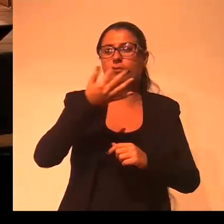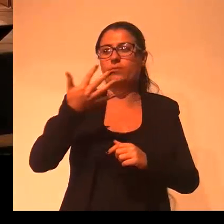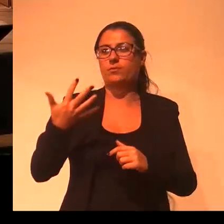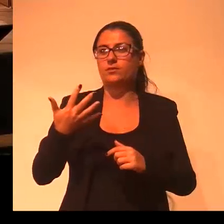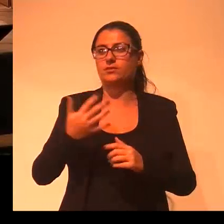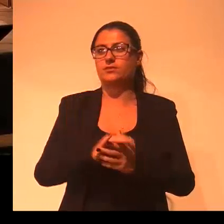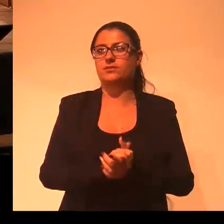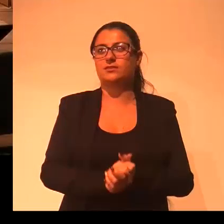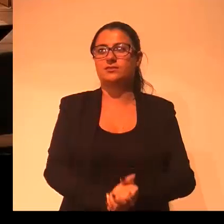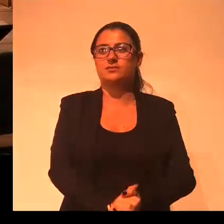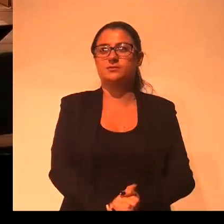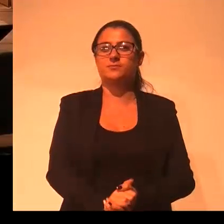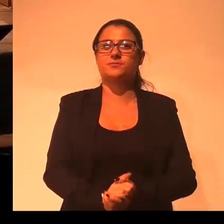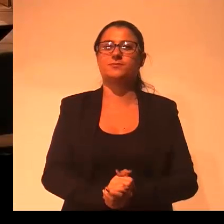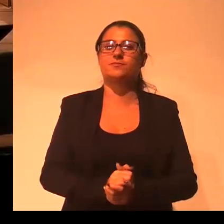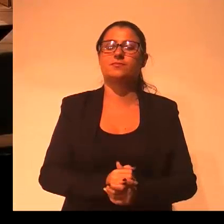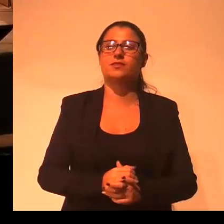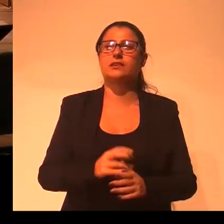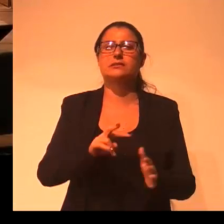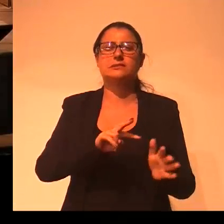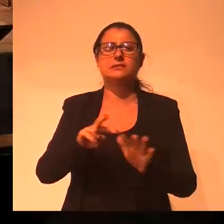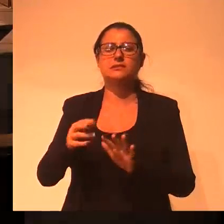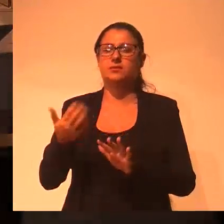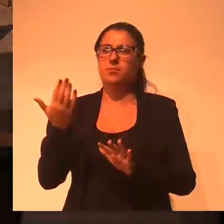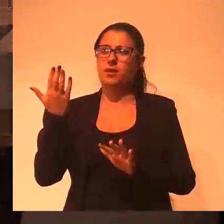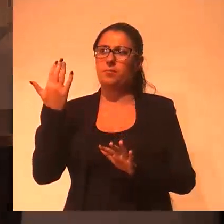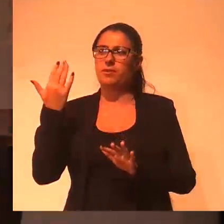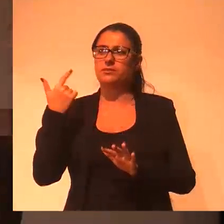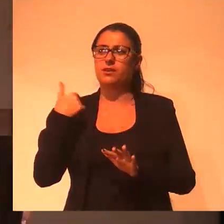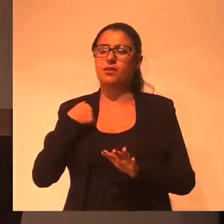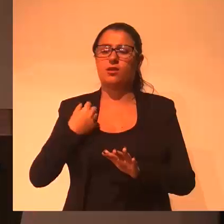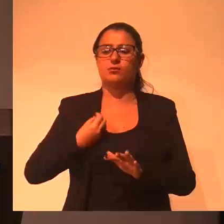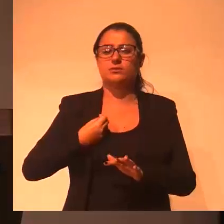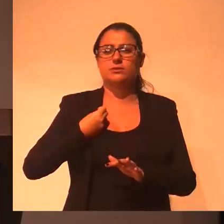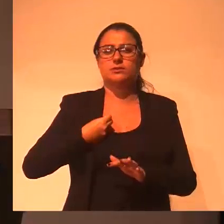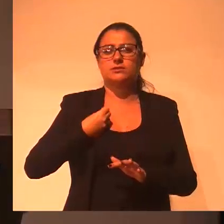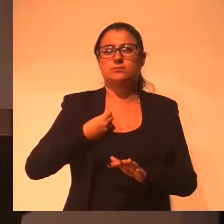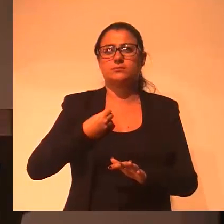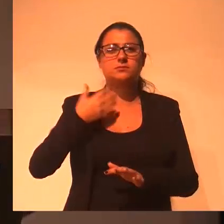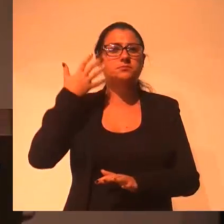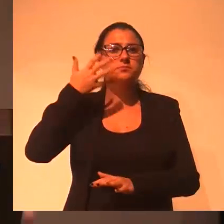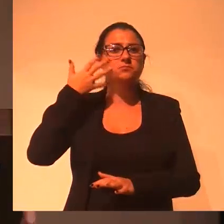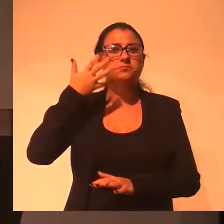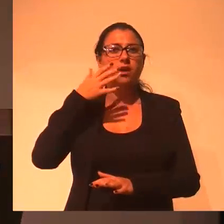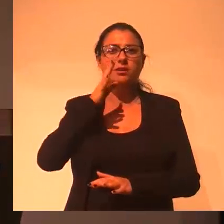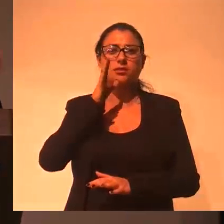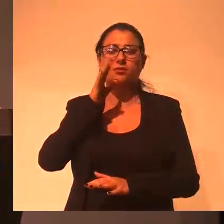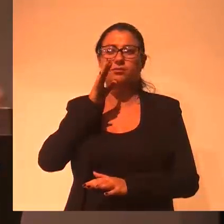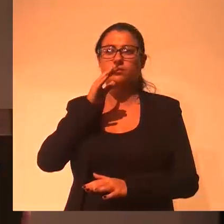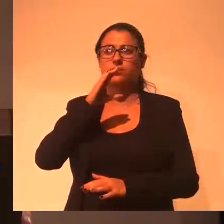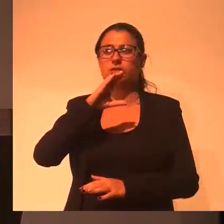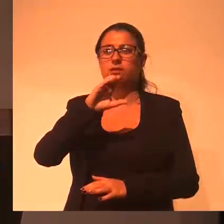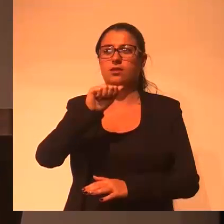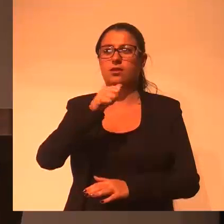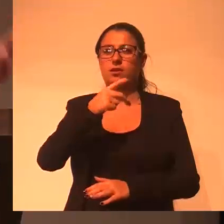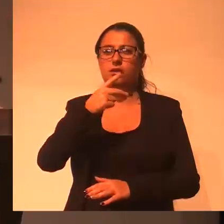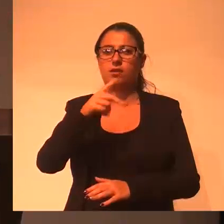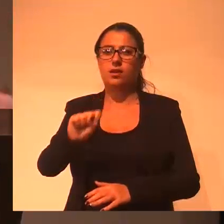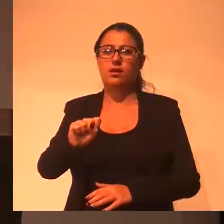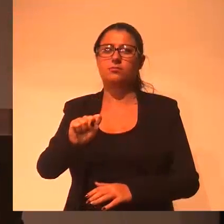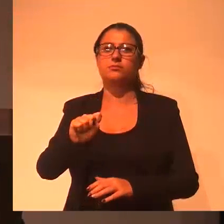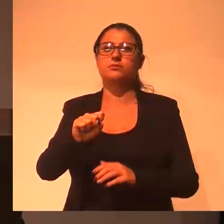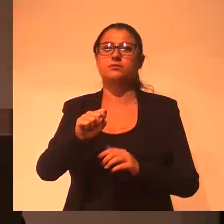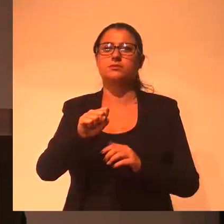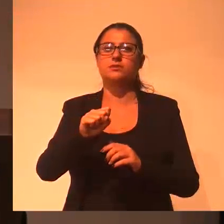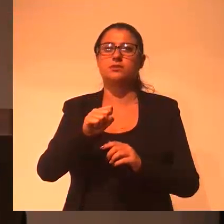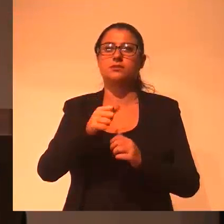seria tão proveitoso, porque semana passada eu estive presente numa das palestras das funcionárias ali do CAPS, das profissionais, né, da assistência